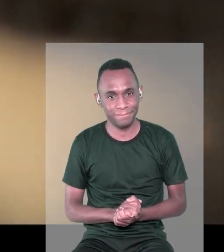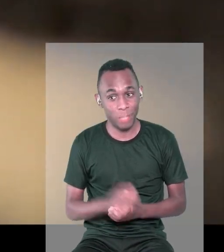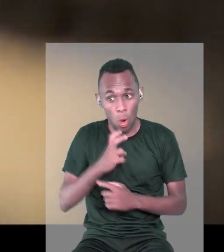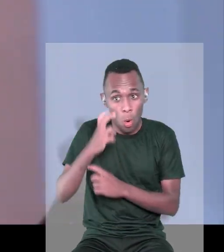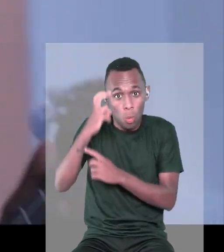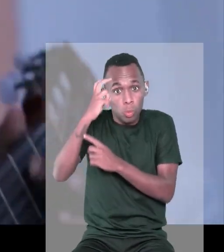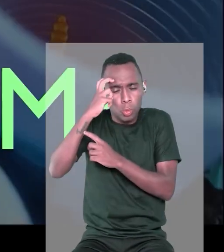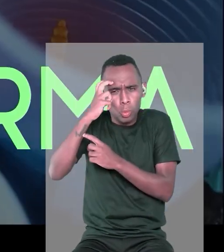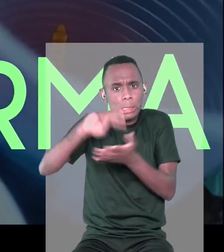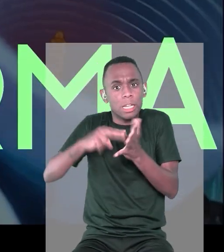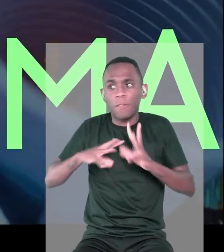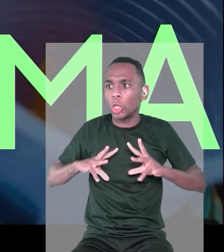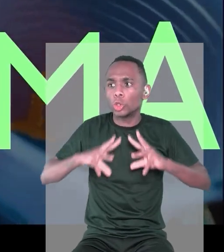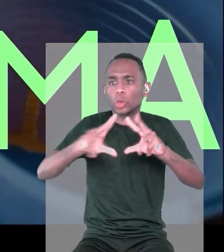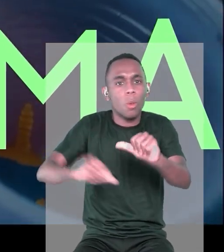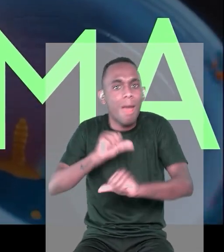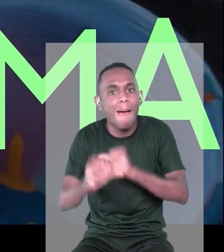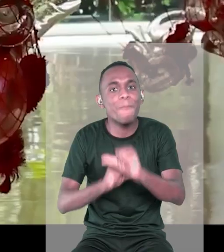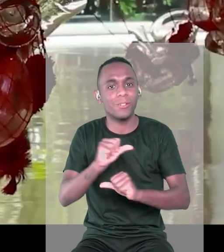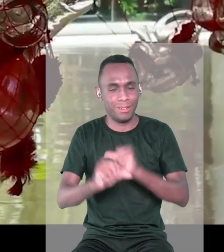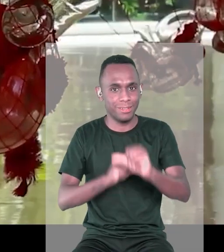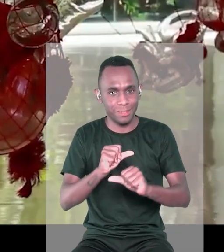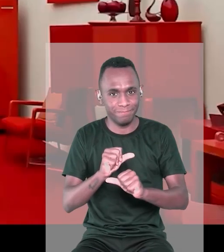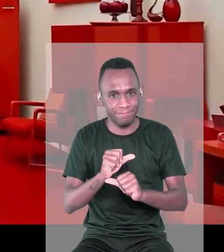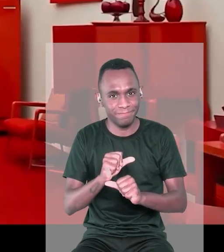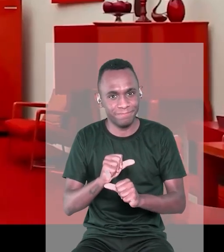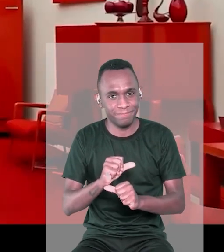A cultura é tudo aquilo que transforma.